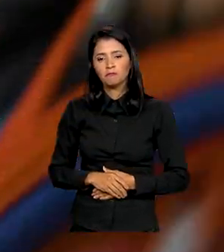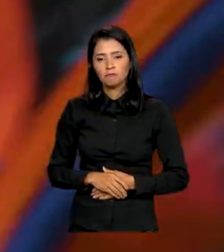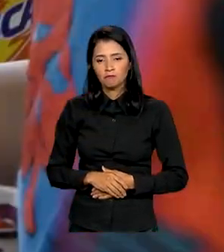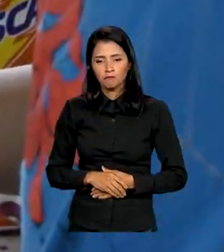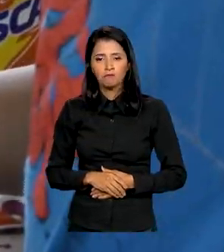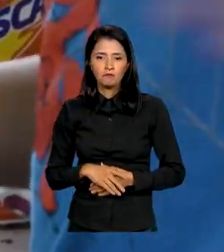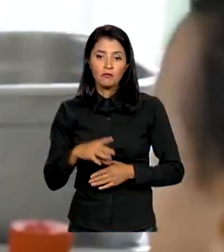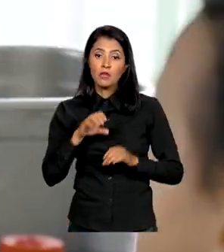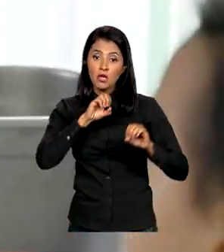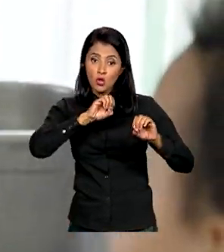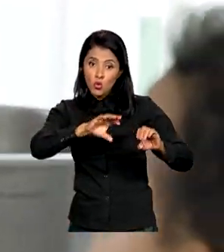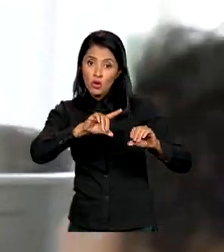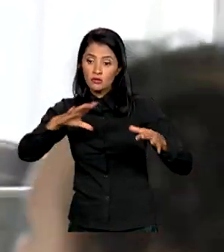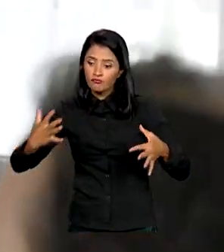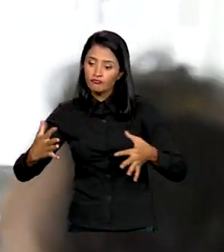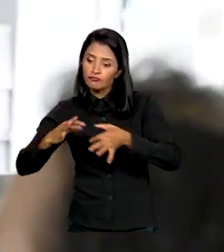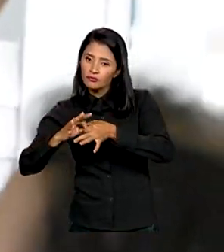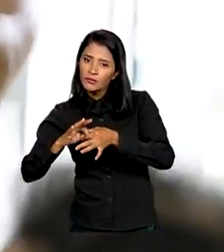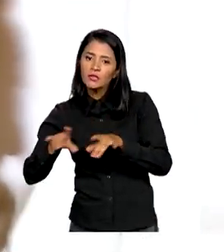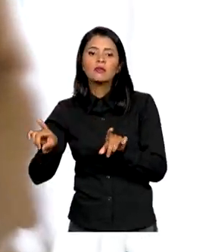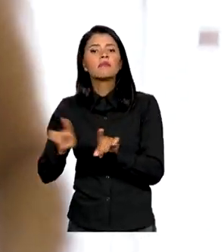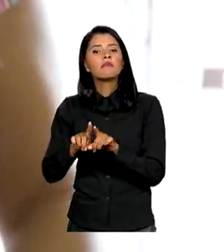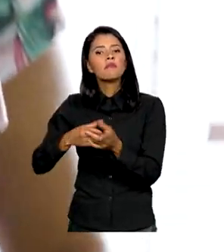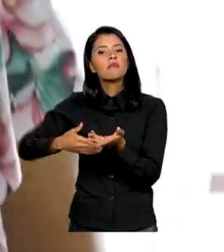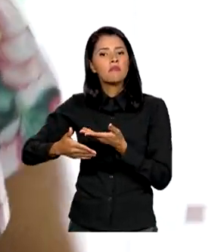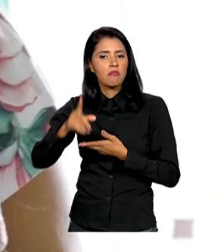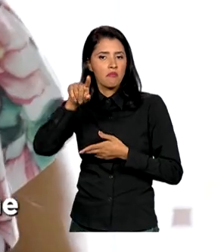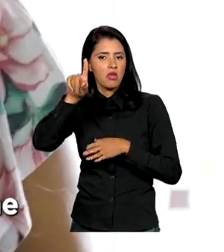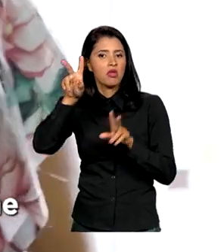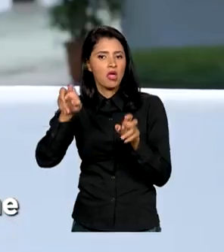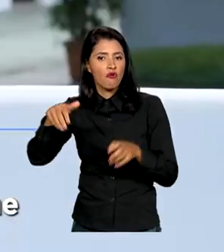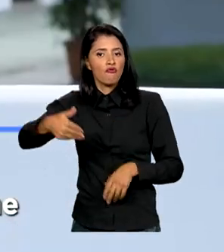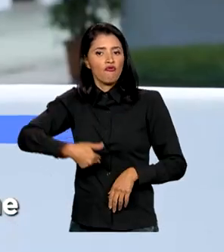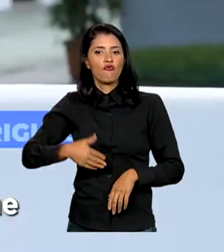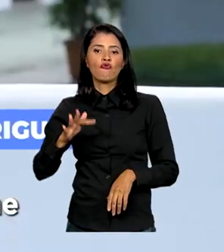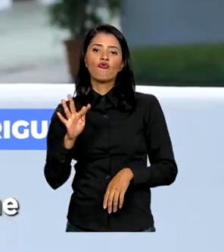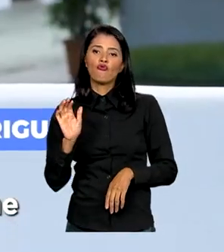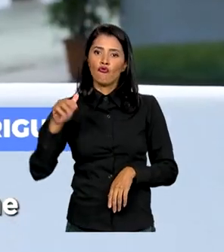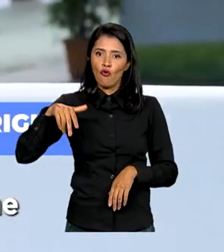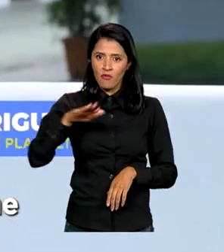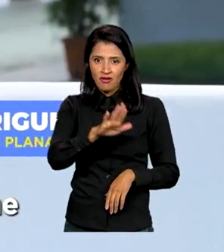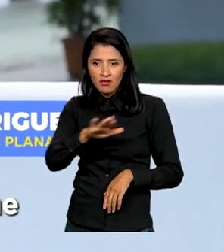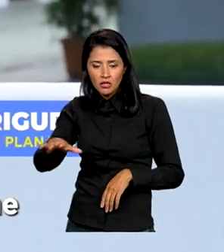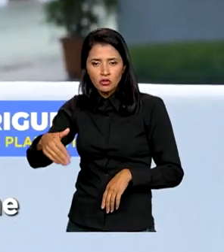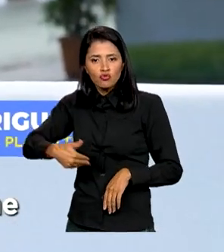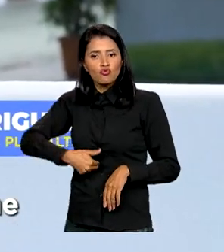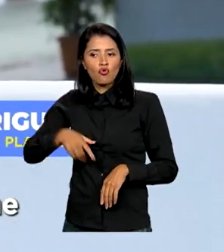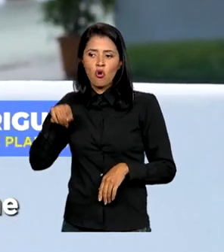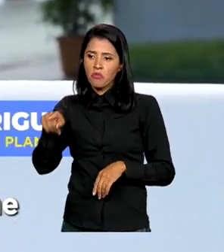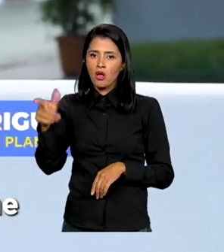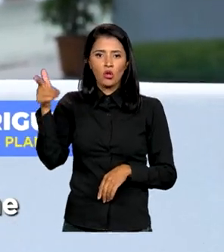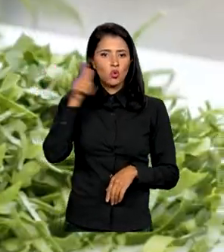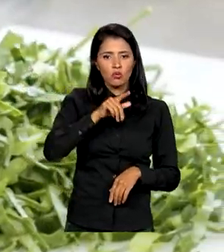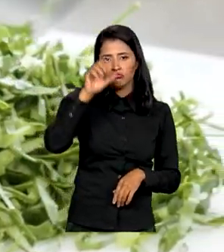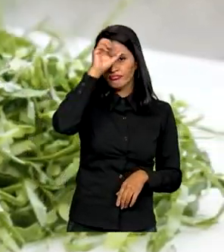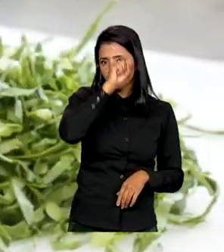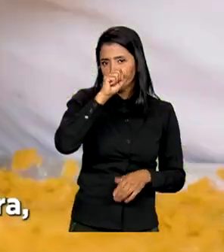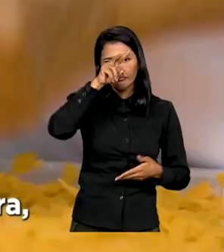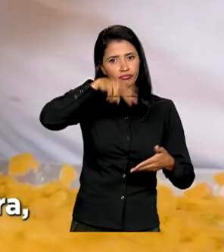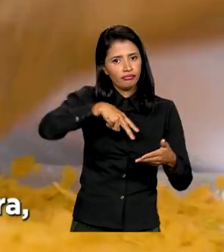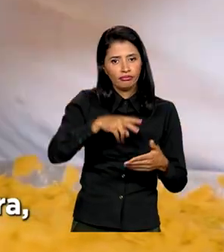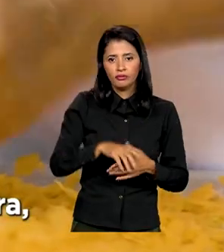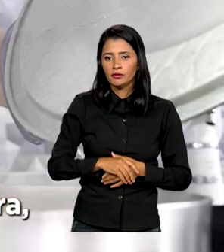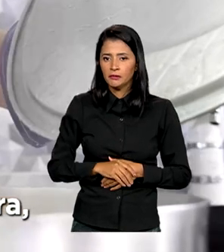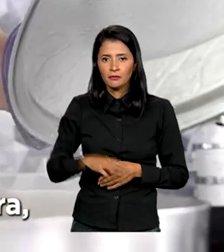A educação, ela tá atrelada também à questão da fome. Porque a criança que tá com fome é uma criança que não aprende.